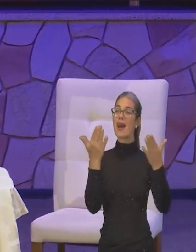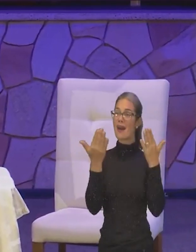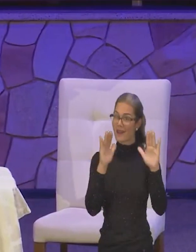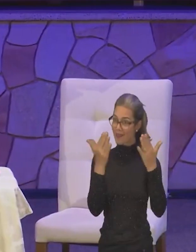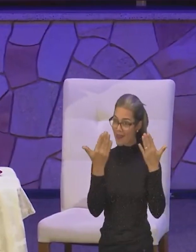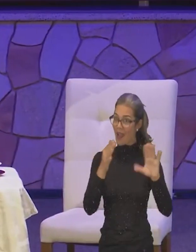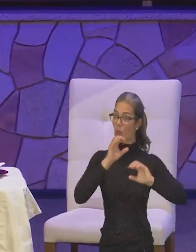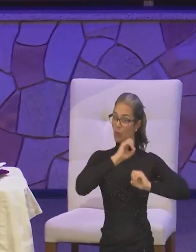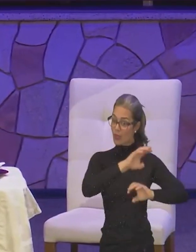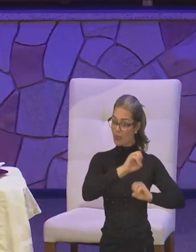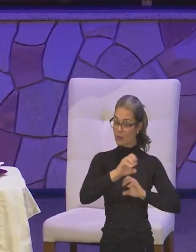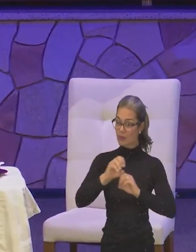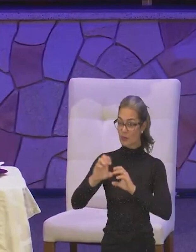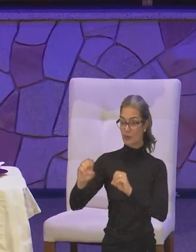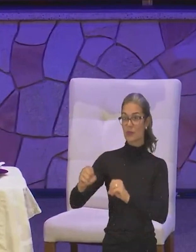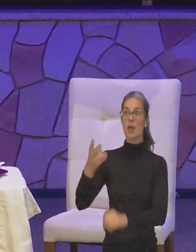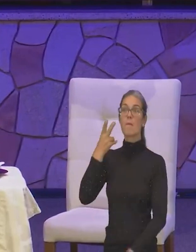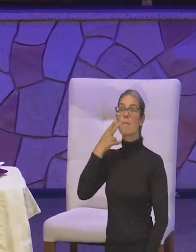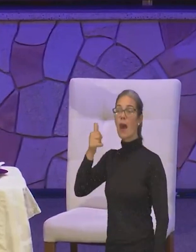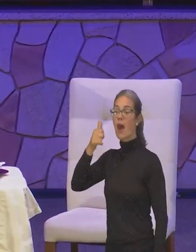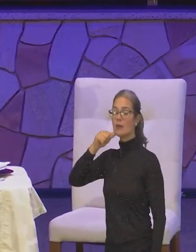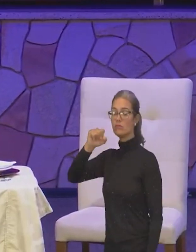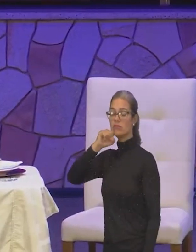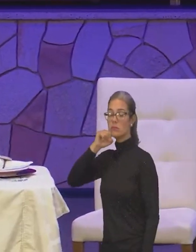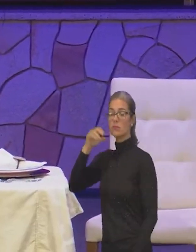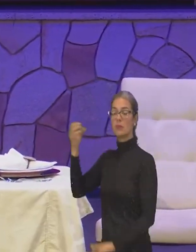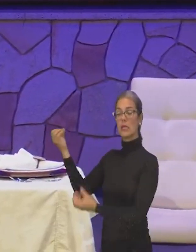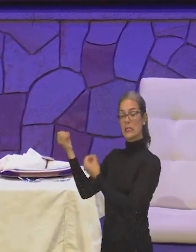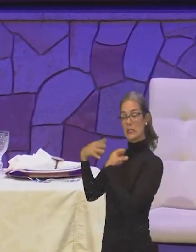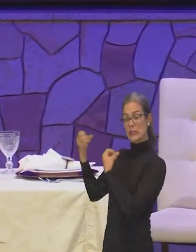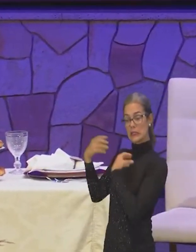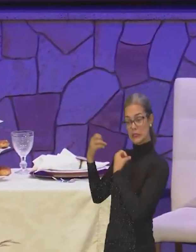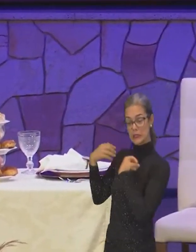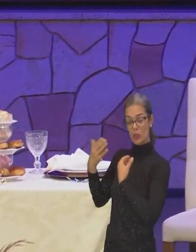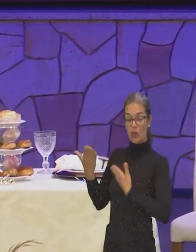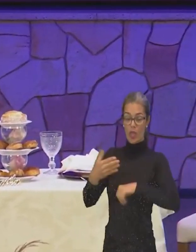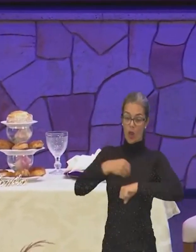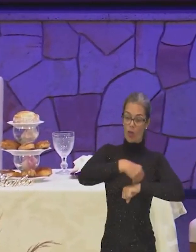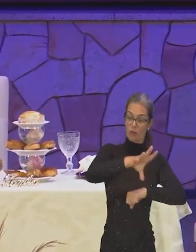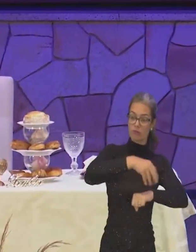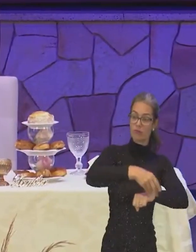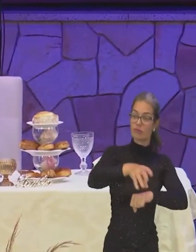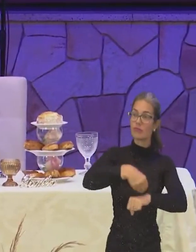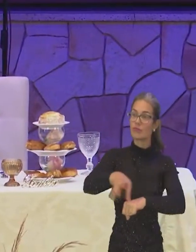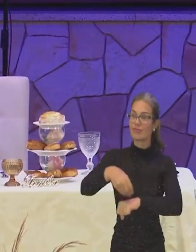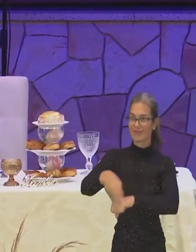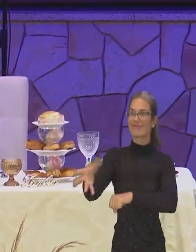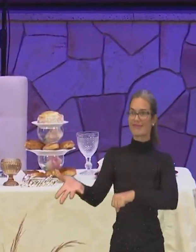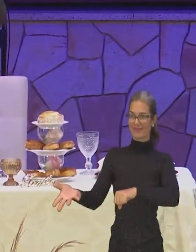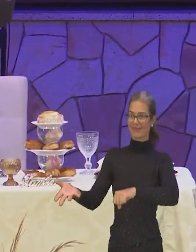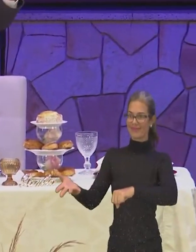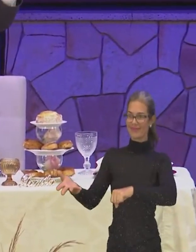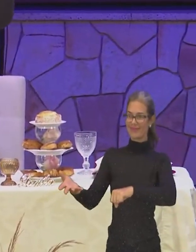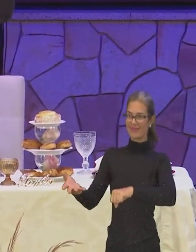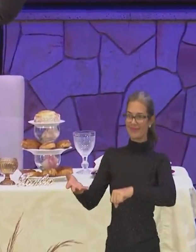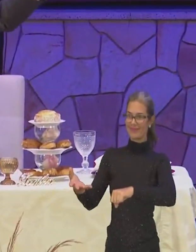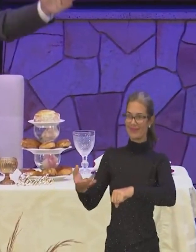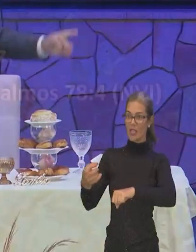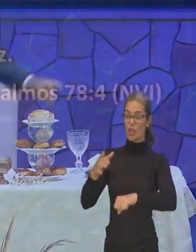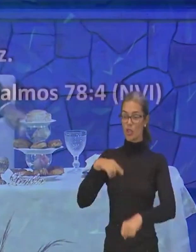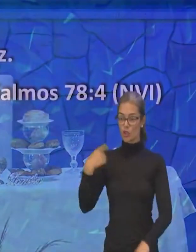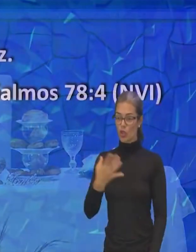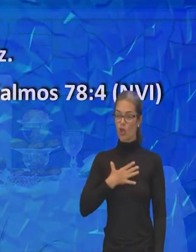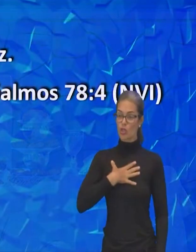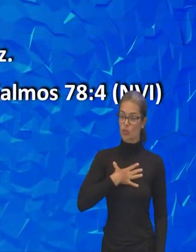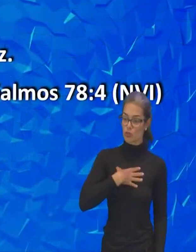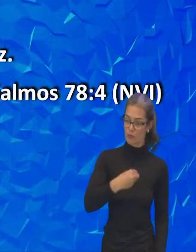nossos pais nos contaram, não esconderemos dos nossos filhos, contaremos à próxima geração os louvores